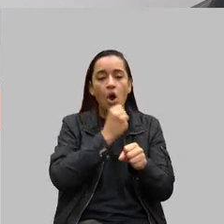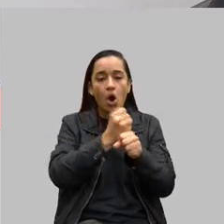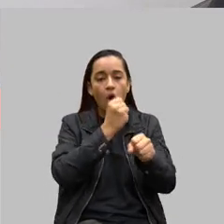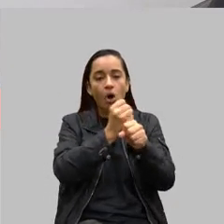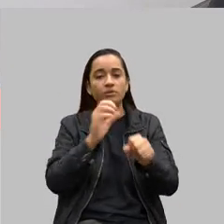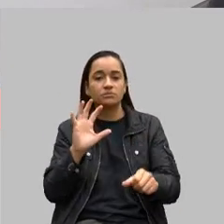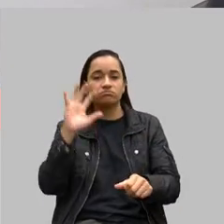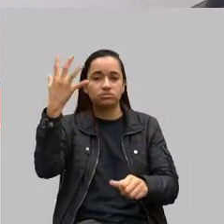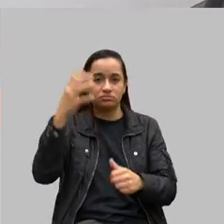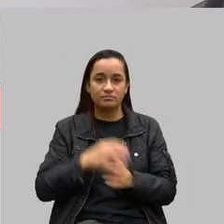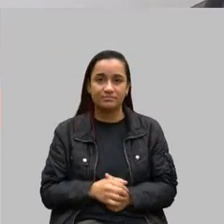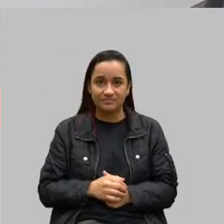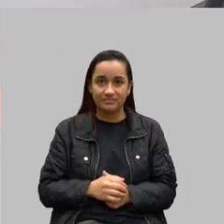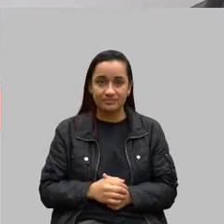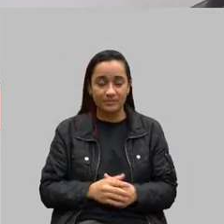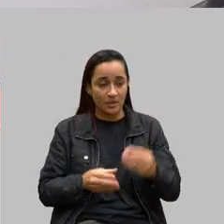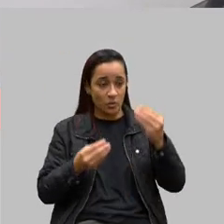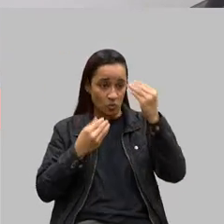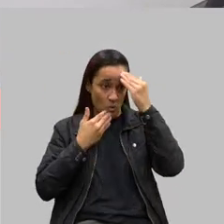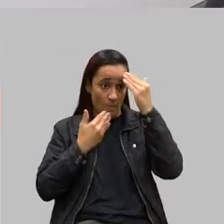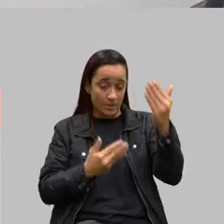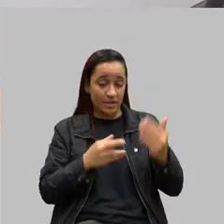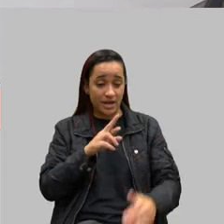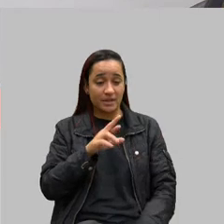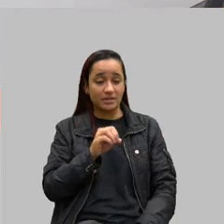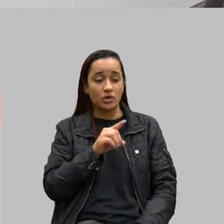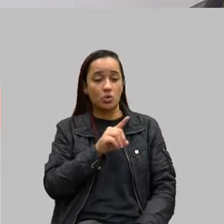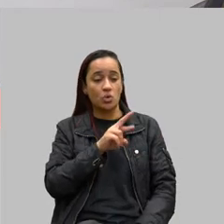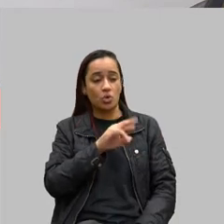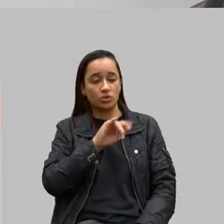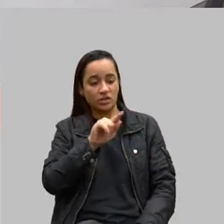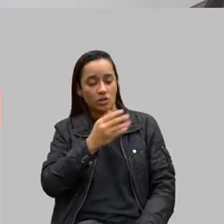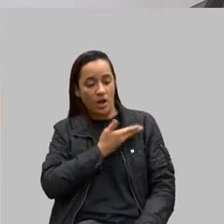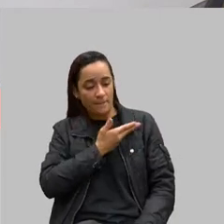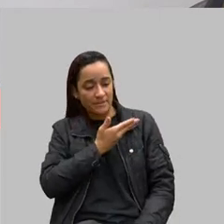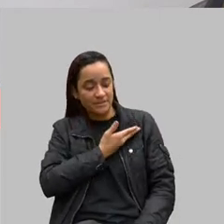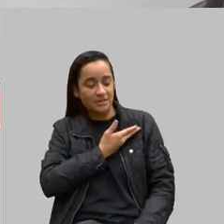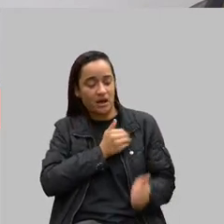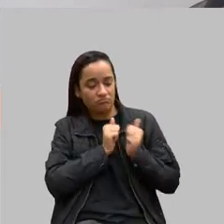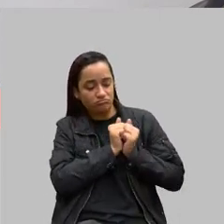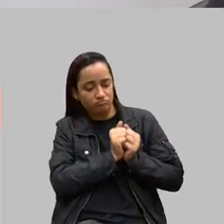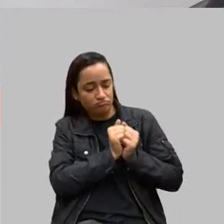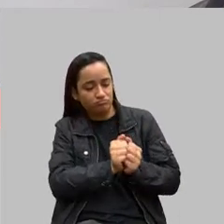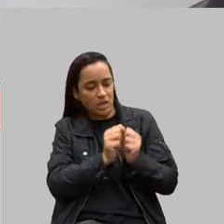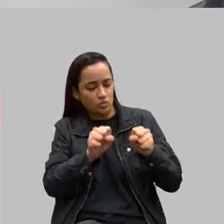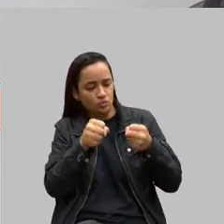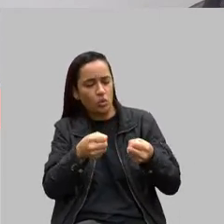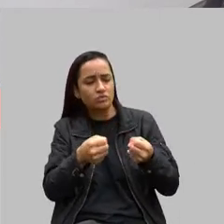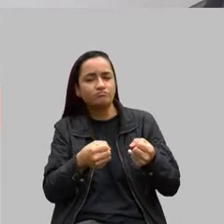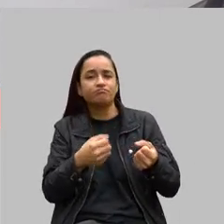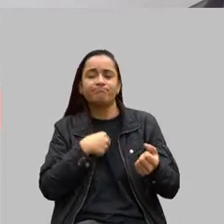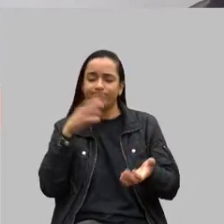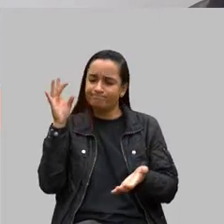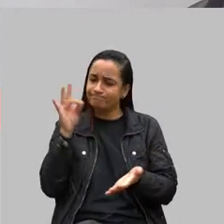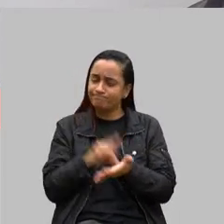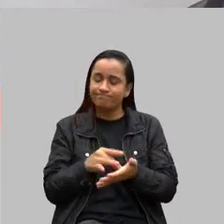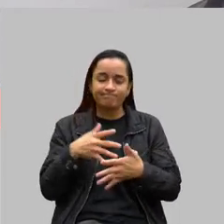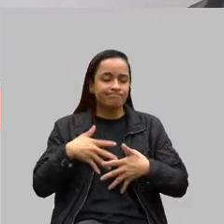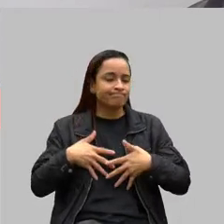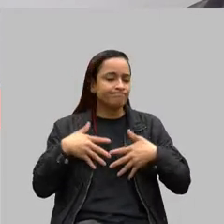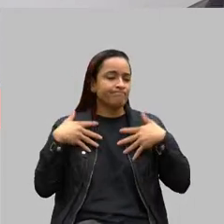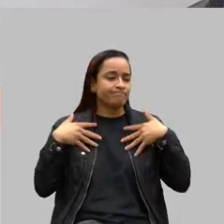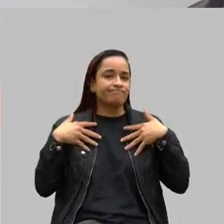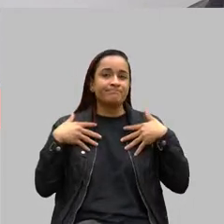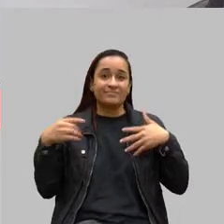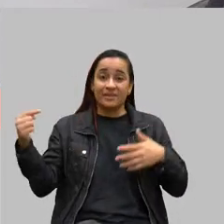executadas Rodrigo Muito obrigado pela amizade parceria dedicação eu fico realmente assim extasiada a gente tá